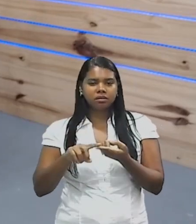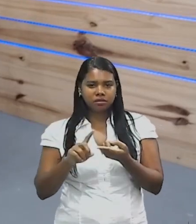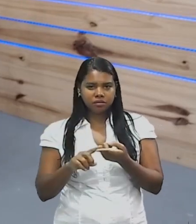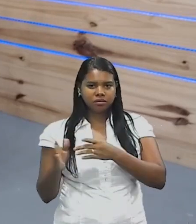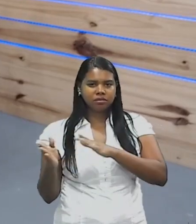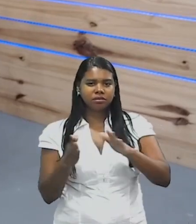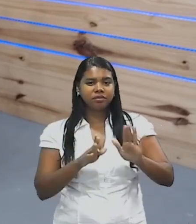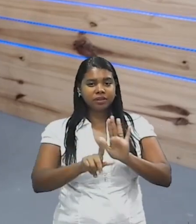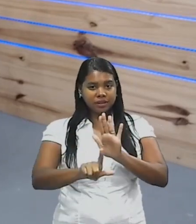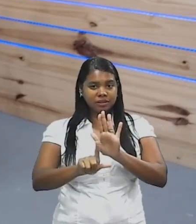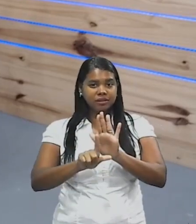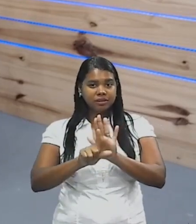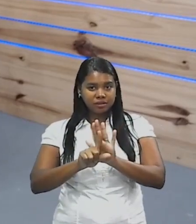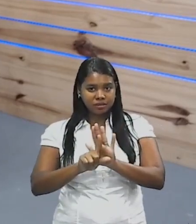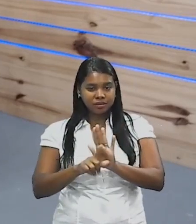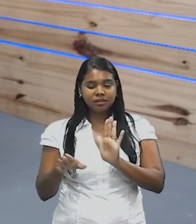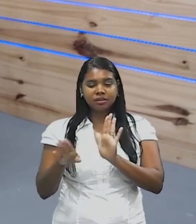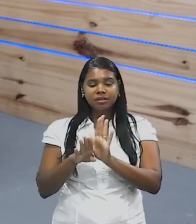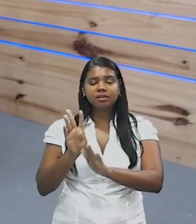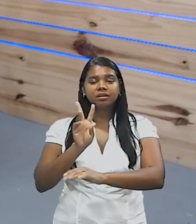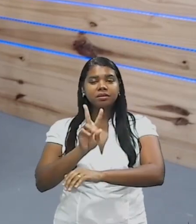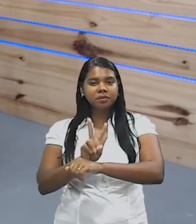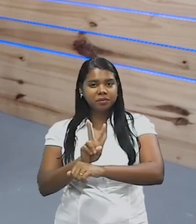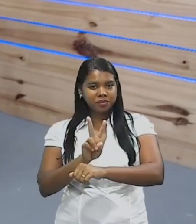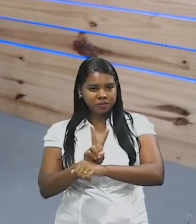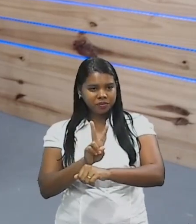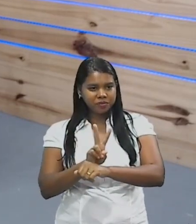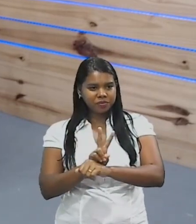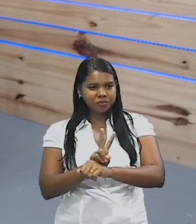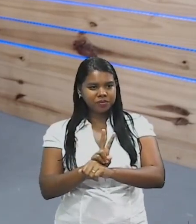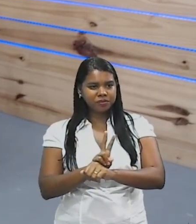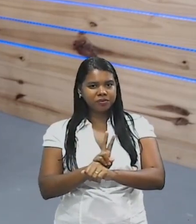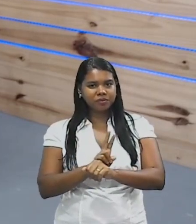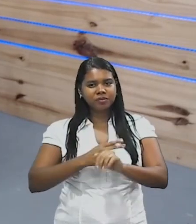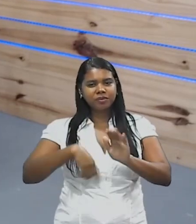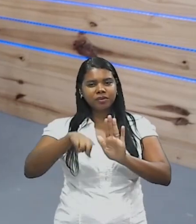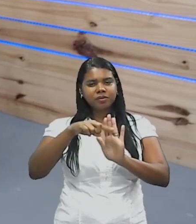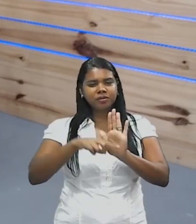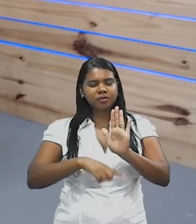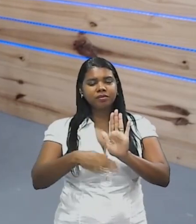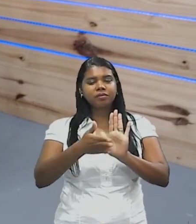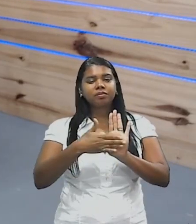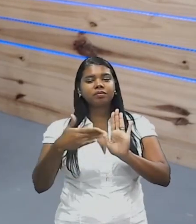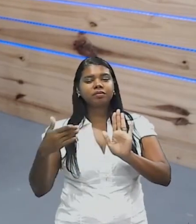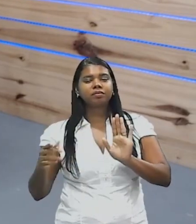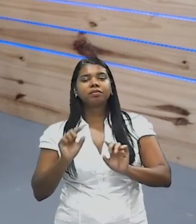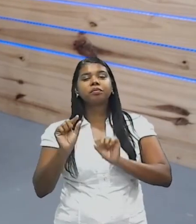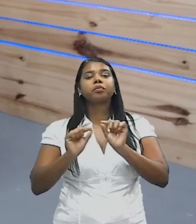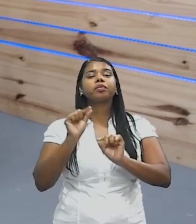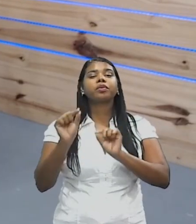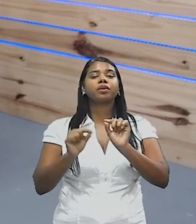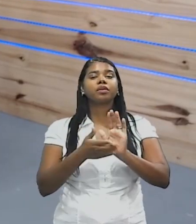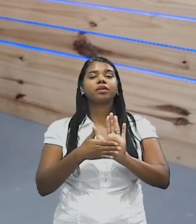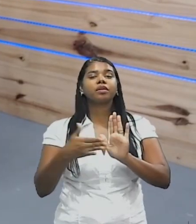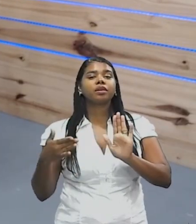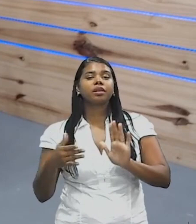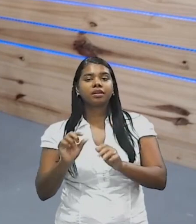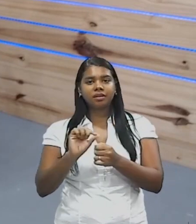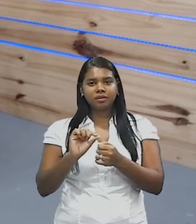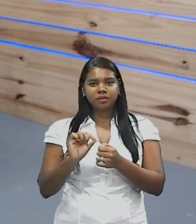lei veio justamente para proteger essa coleta de dados e de que forma essa coleta de dados está sendo